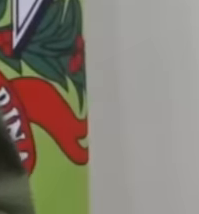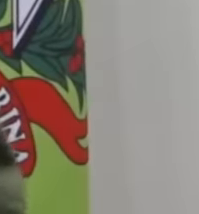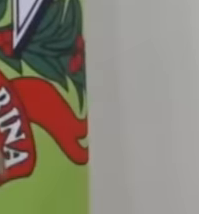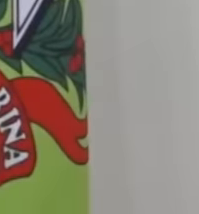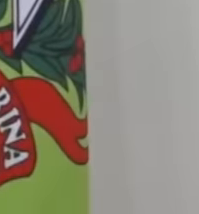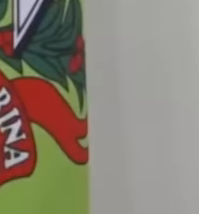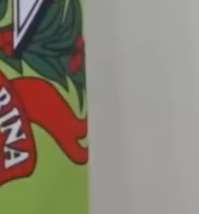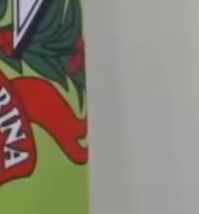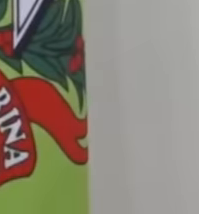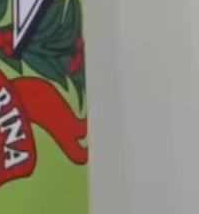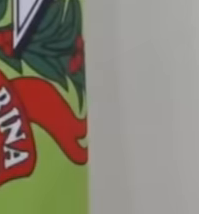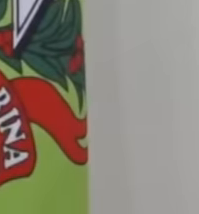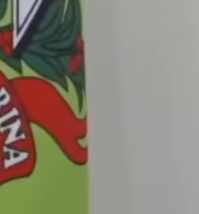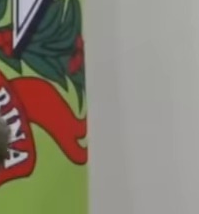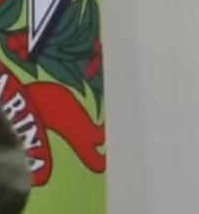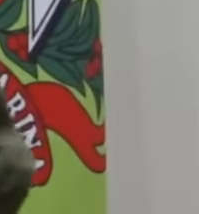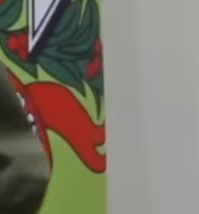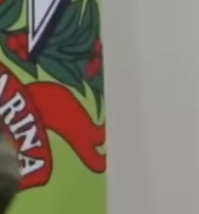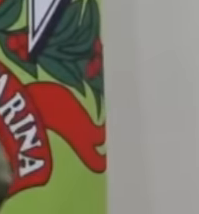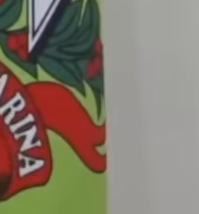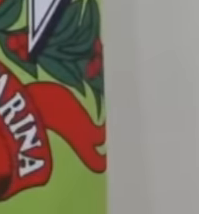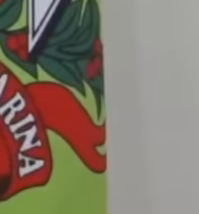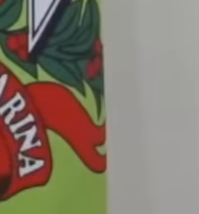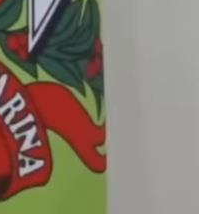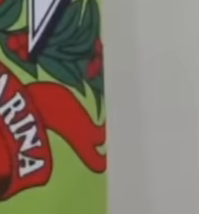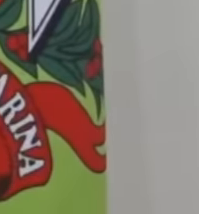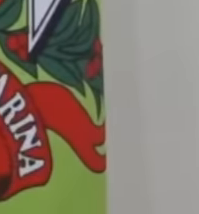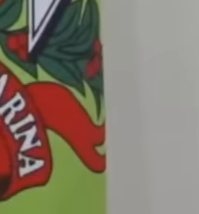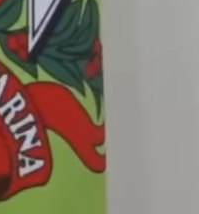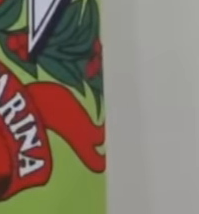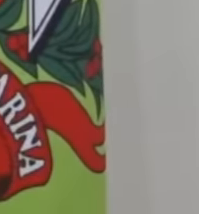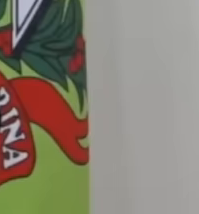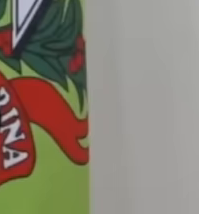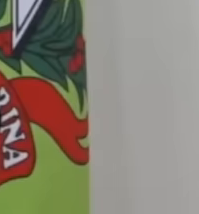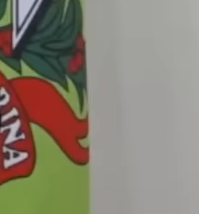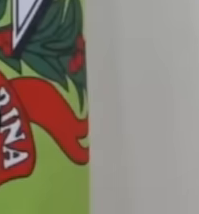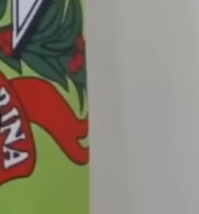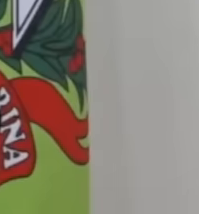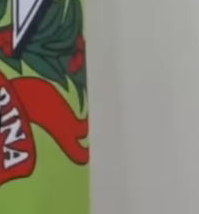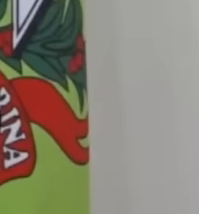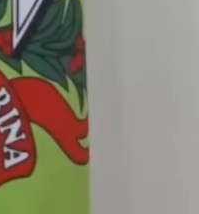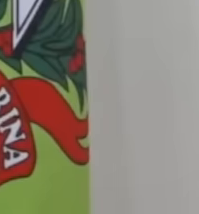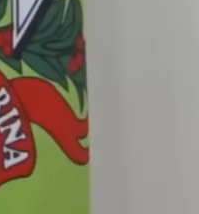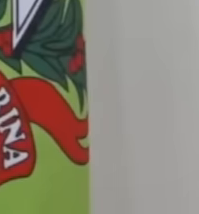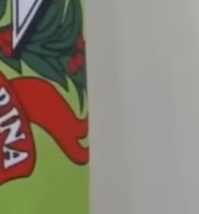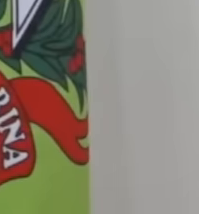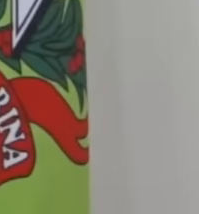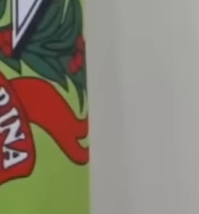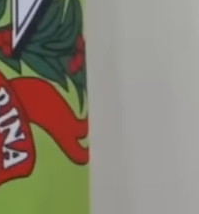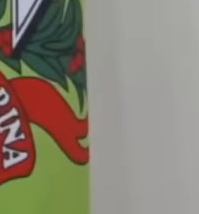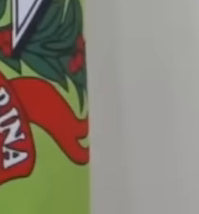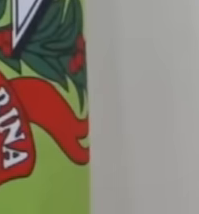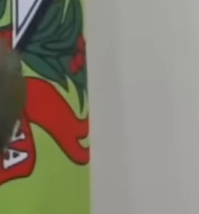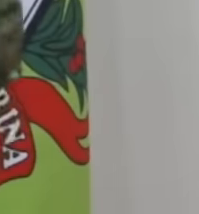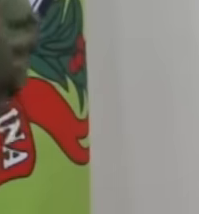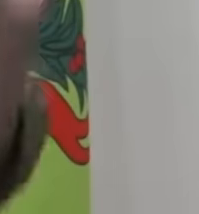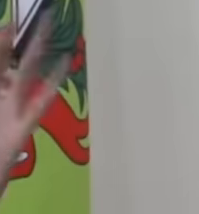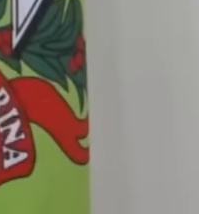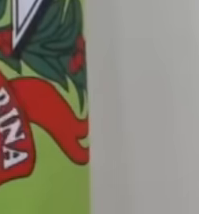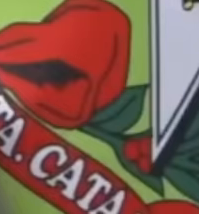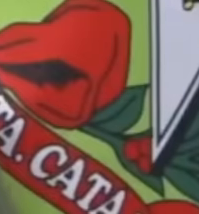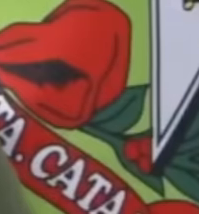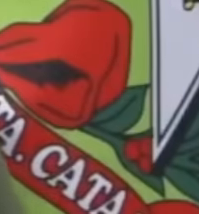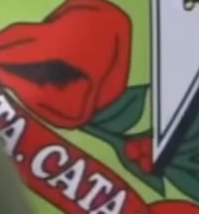Agora, o jornalista, que esse sim trabalha com informação por profissão, certos veículos e até certos profissionais, eles vivem